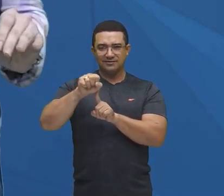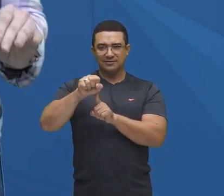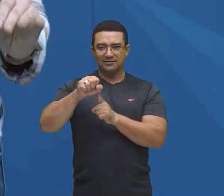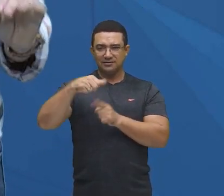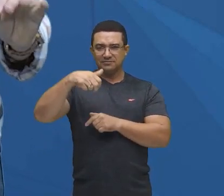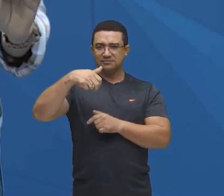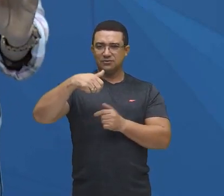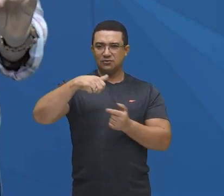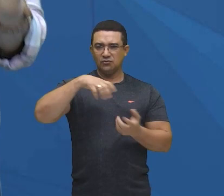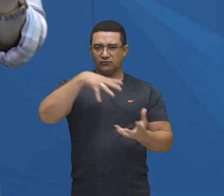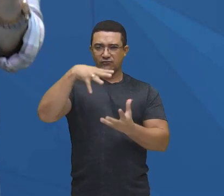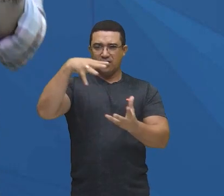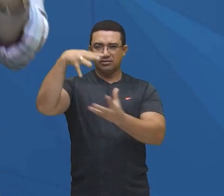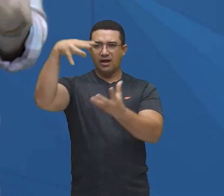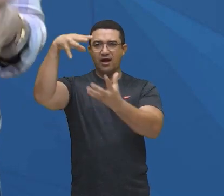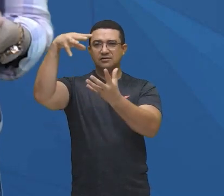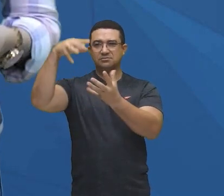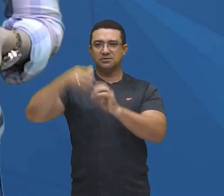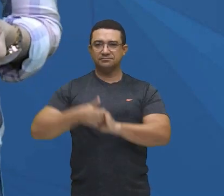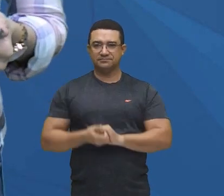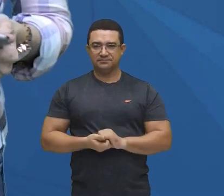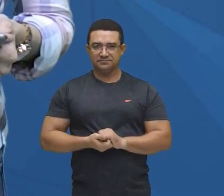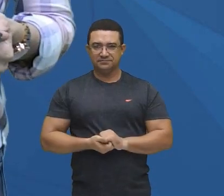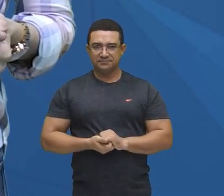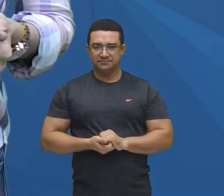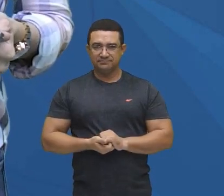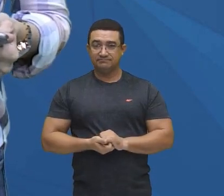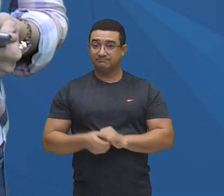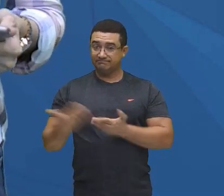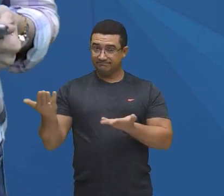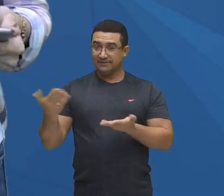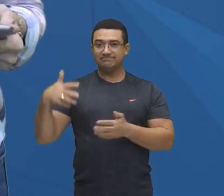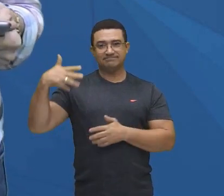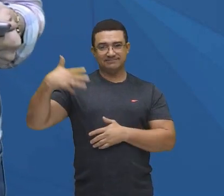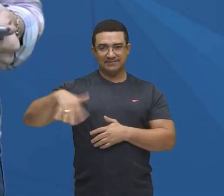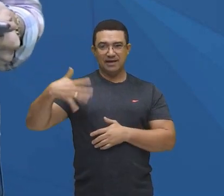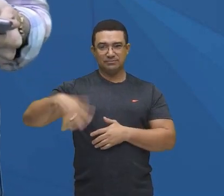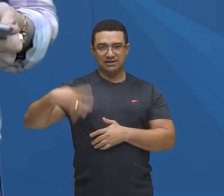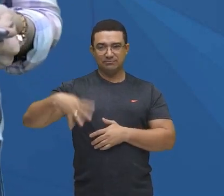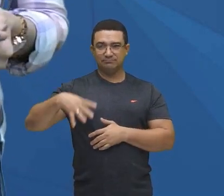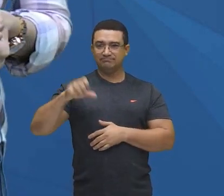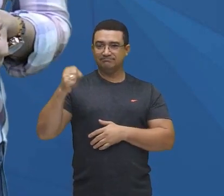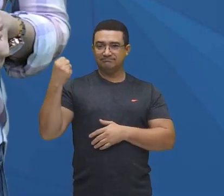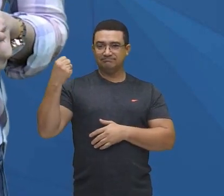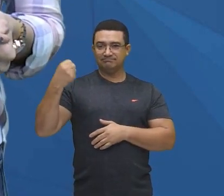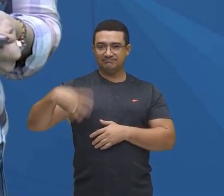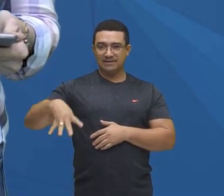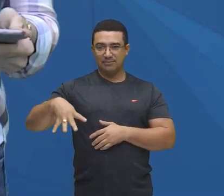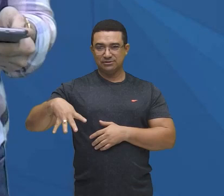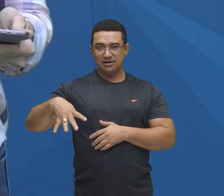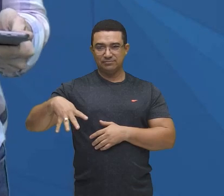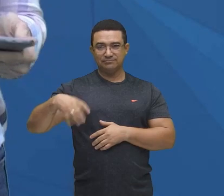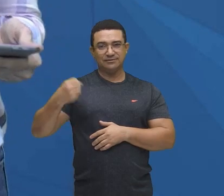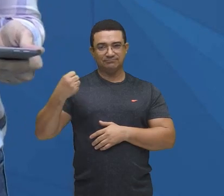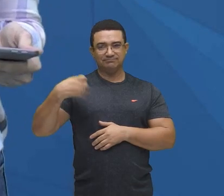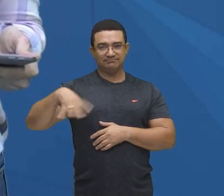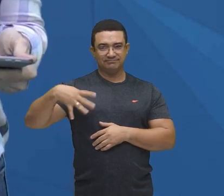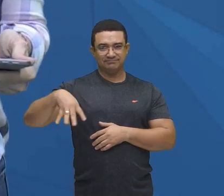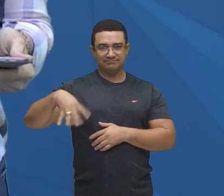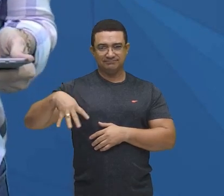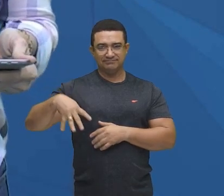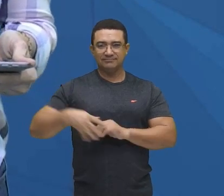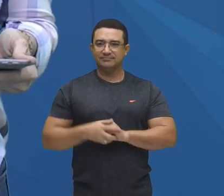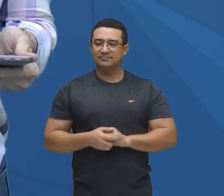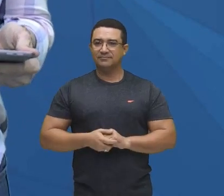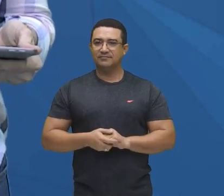tem como ícone um fantasma, né? Que era a pergunta anterior. Snapchat. É realmente, gente, íconezinho amarelinho. Muito